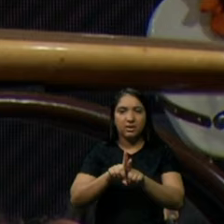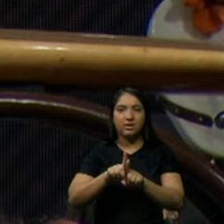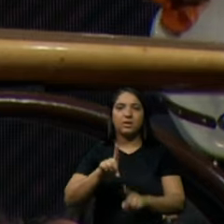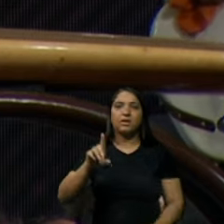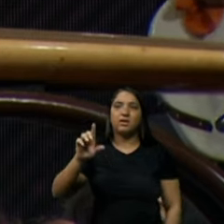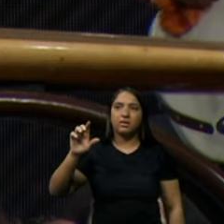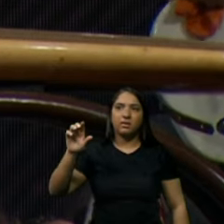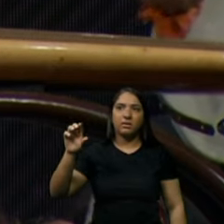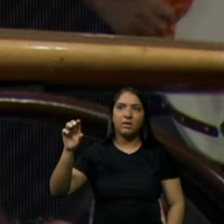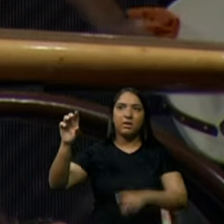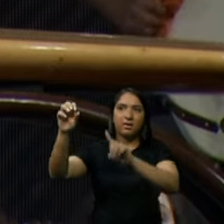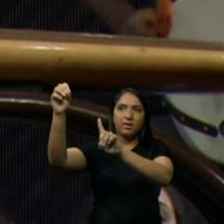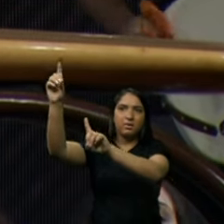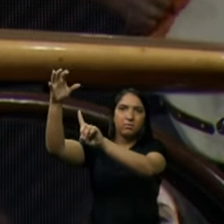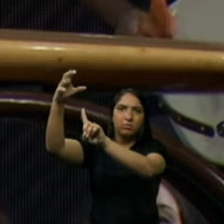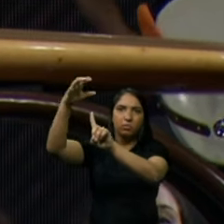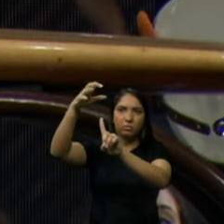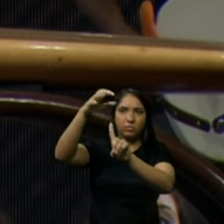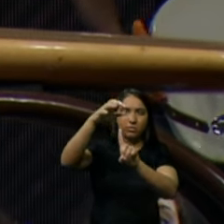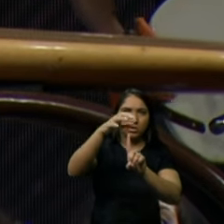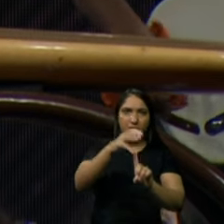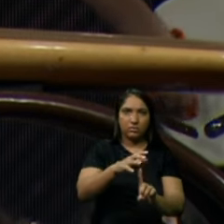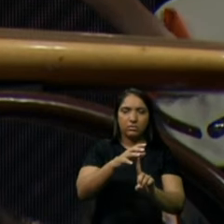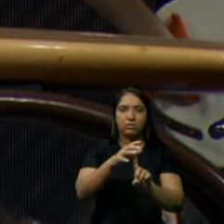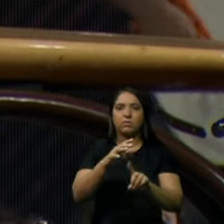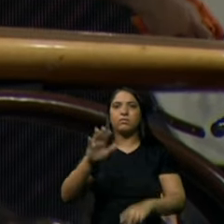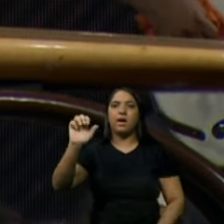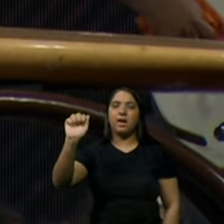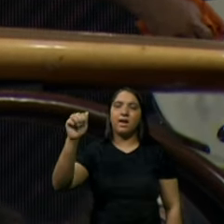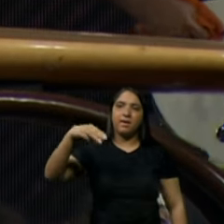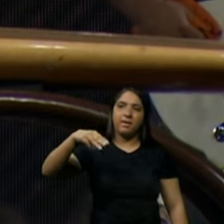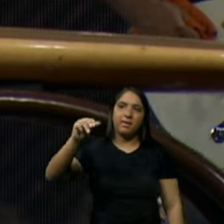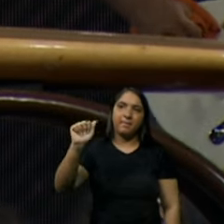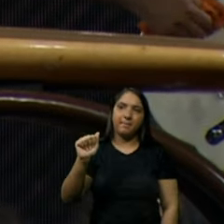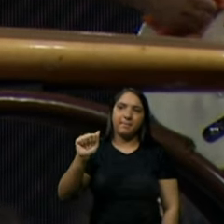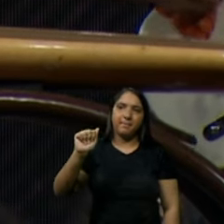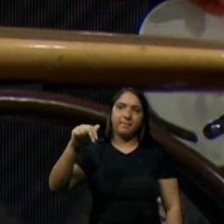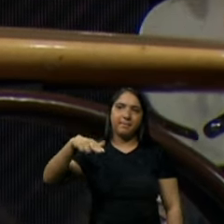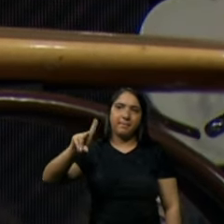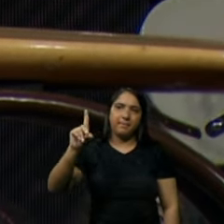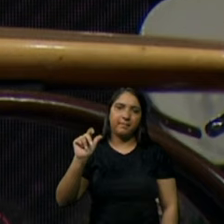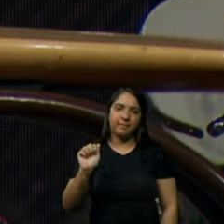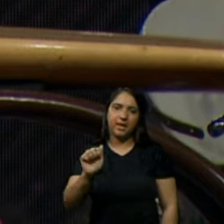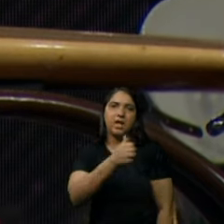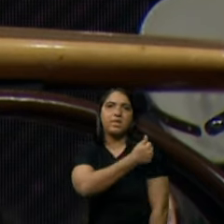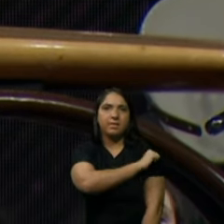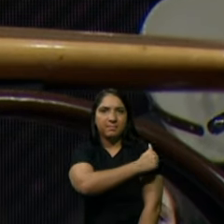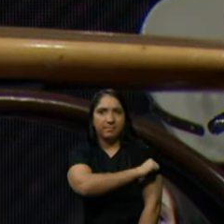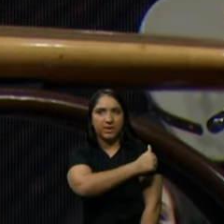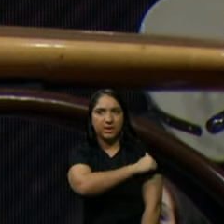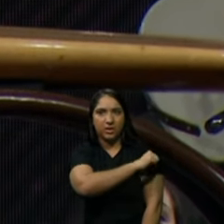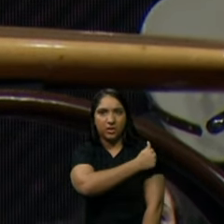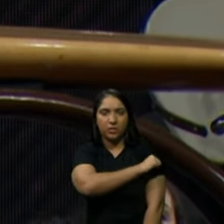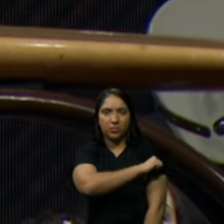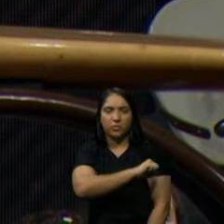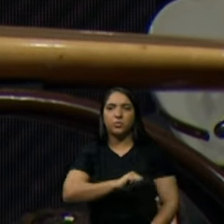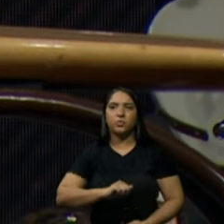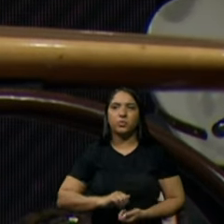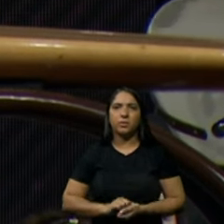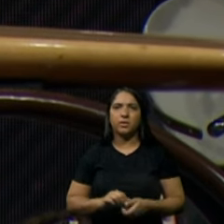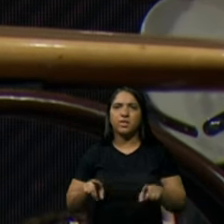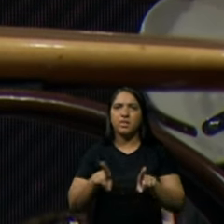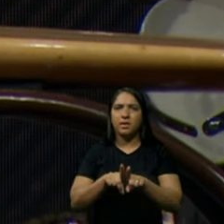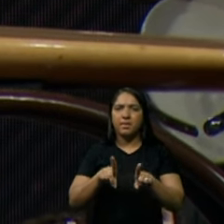Rossini em Nova Friburgo Rio de Janeiro Amanda e Felipe do Peru Igreja Bola de Neve Lima Peru e